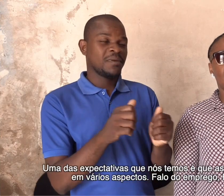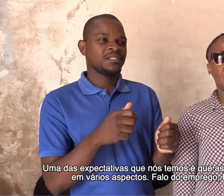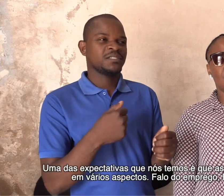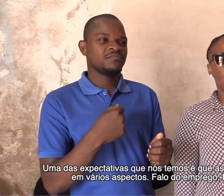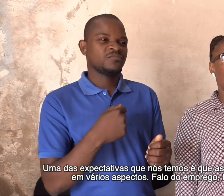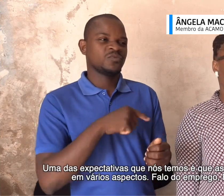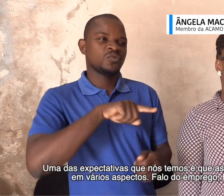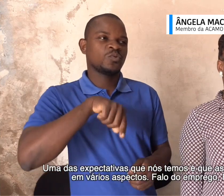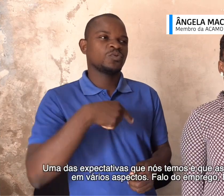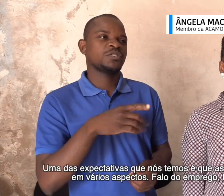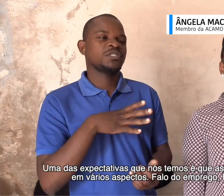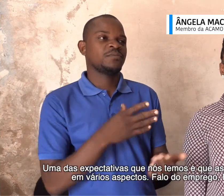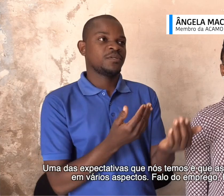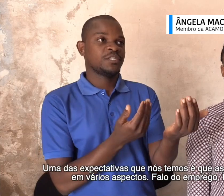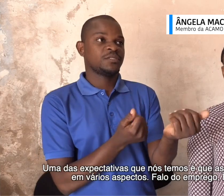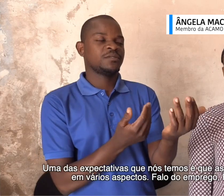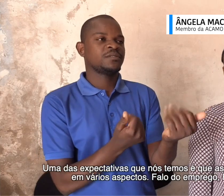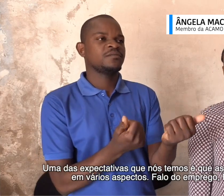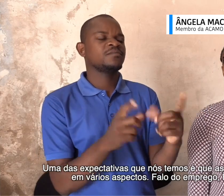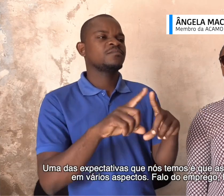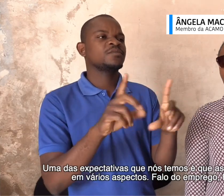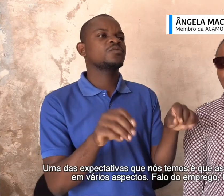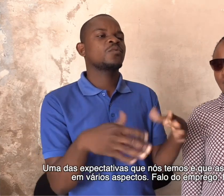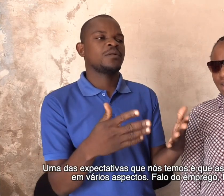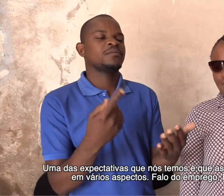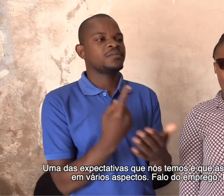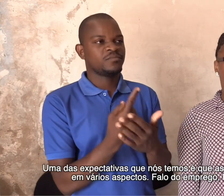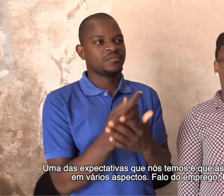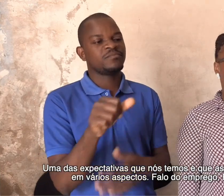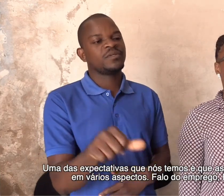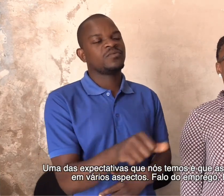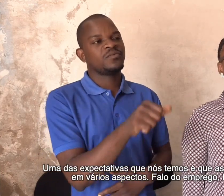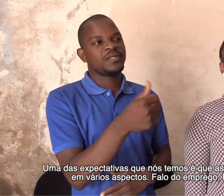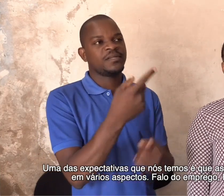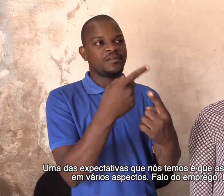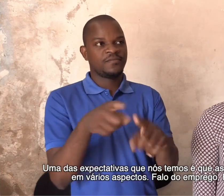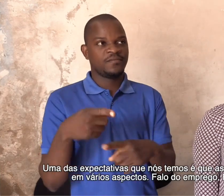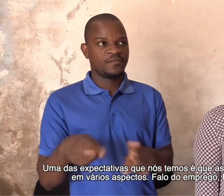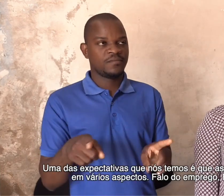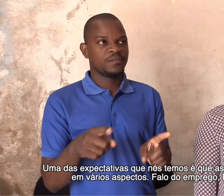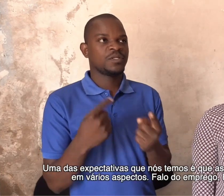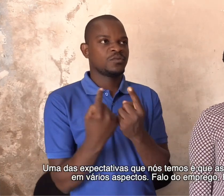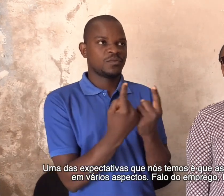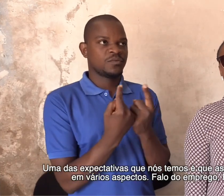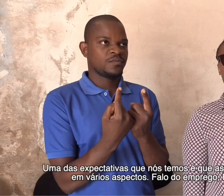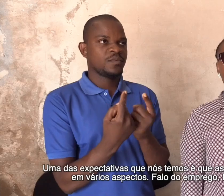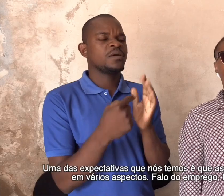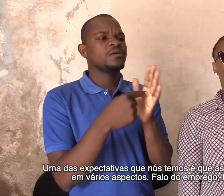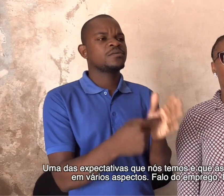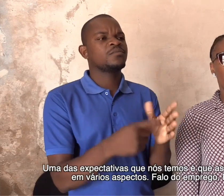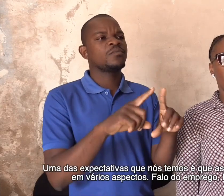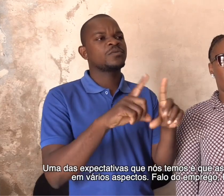expectativas que nós temos, posso assim dizer, é que as coisas melhorem em vários aspectos. Estou a falar, por exemplo, na área de